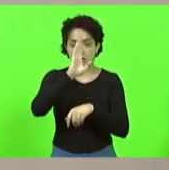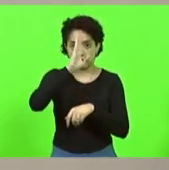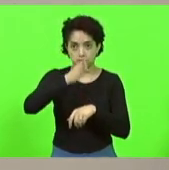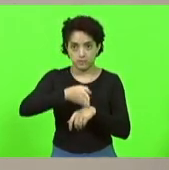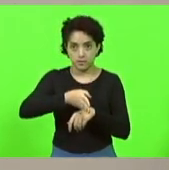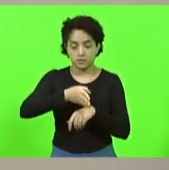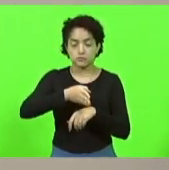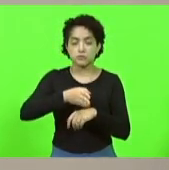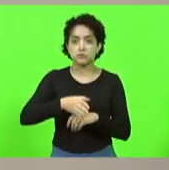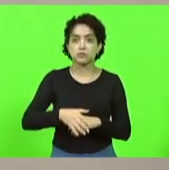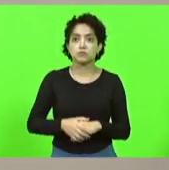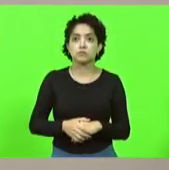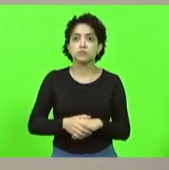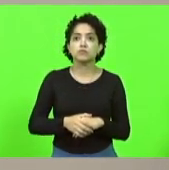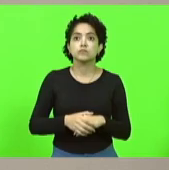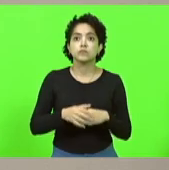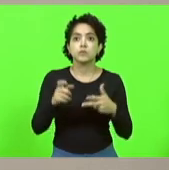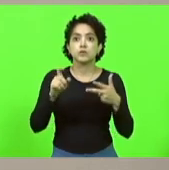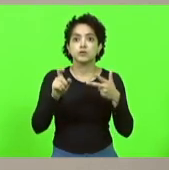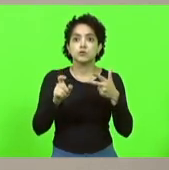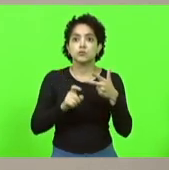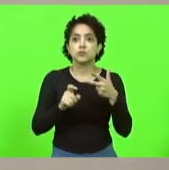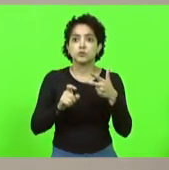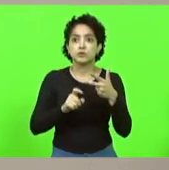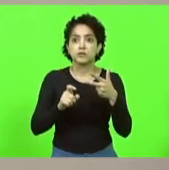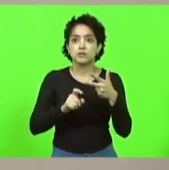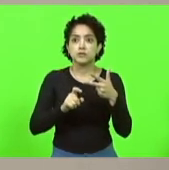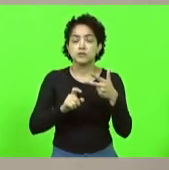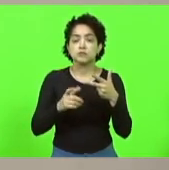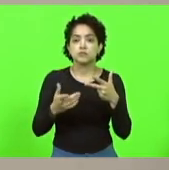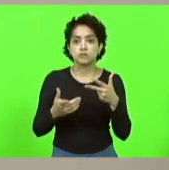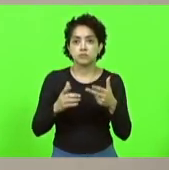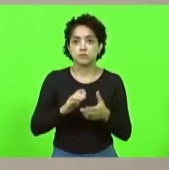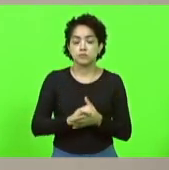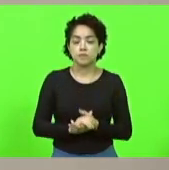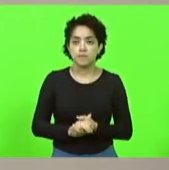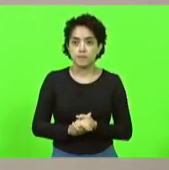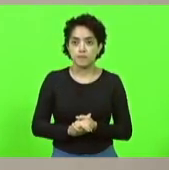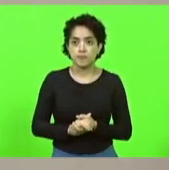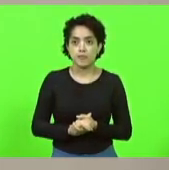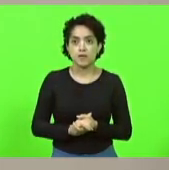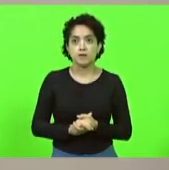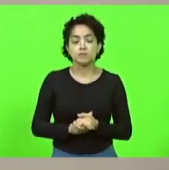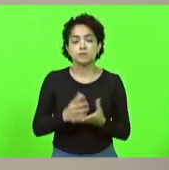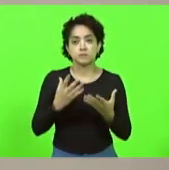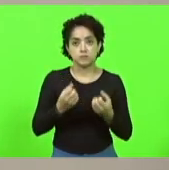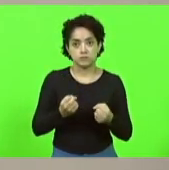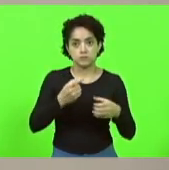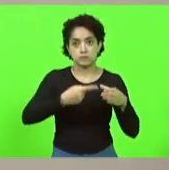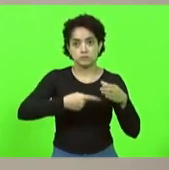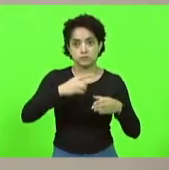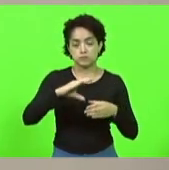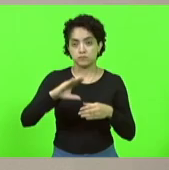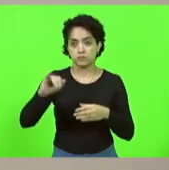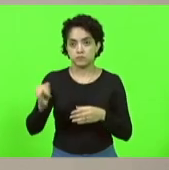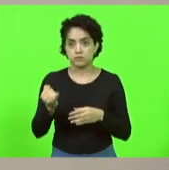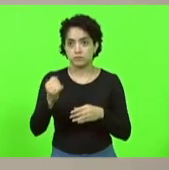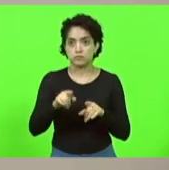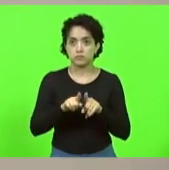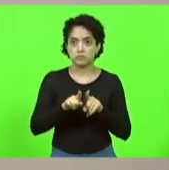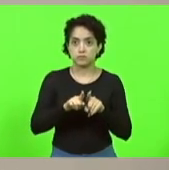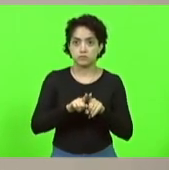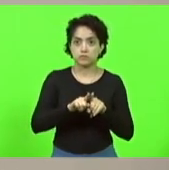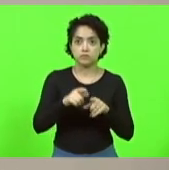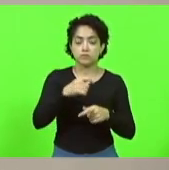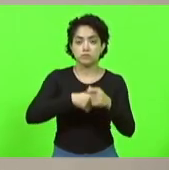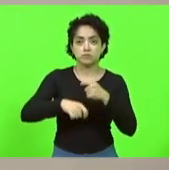fundacional do Poder Executivo figura como patrocinadora. Com pareceres favoráveis das comissões de Constituição e Justiça, comissão de